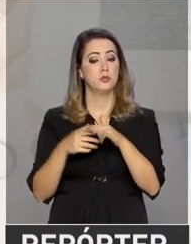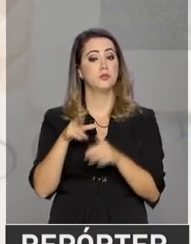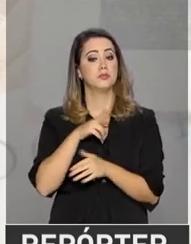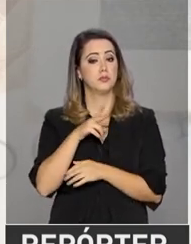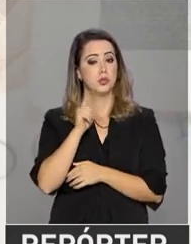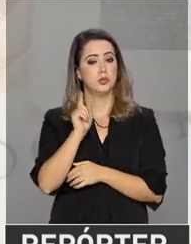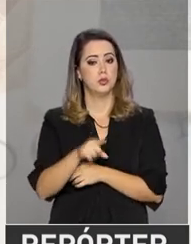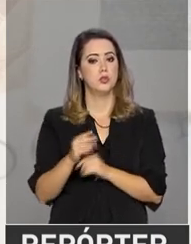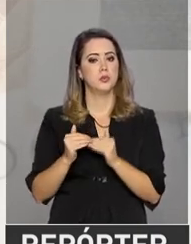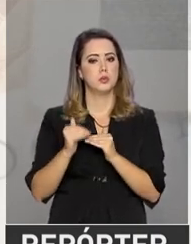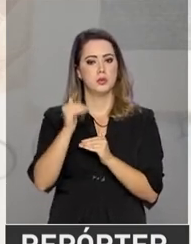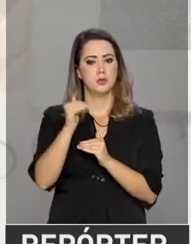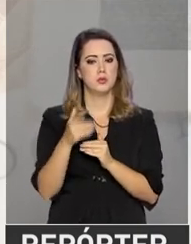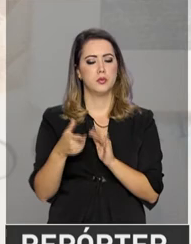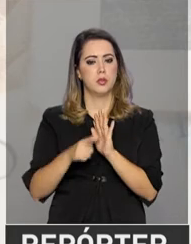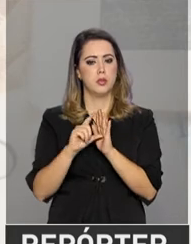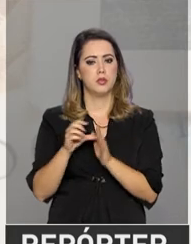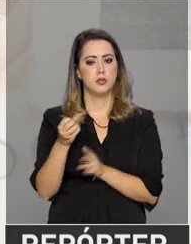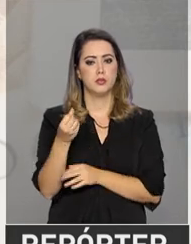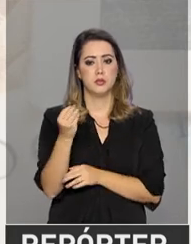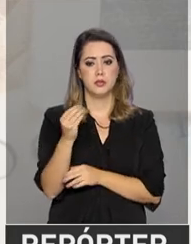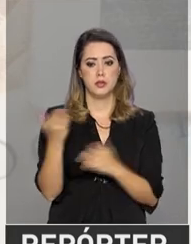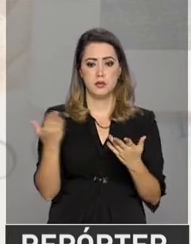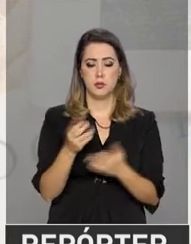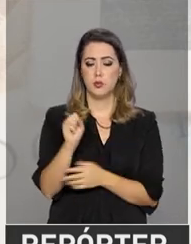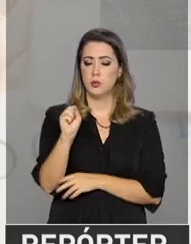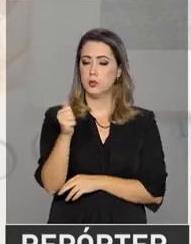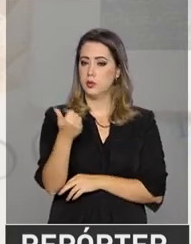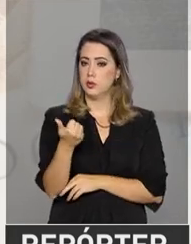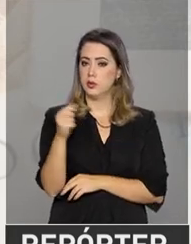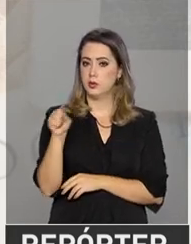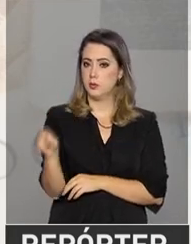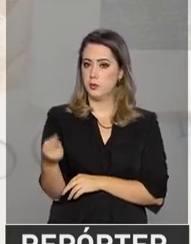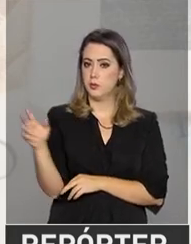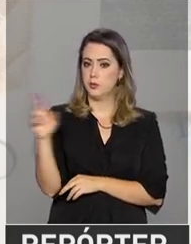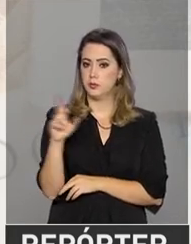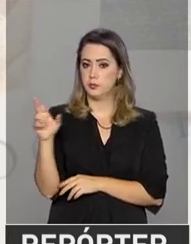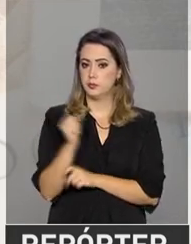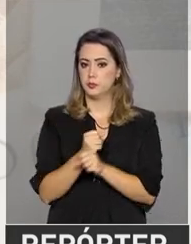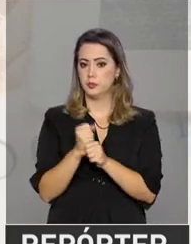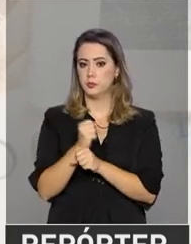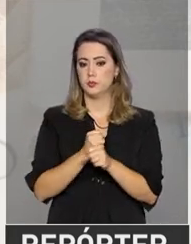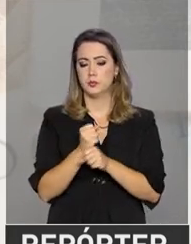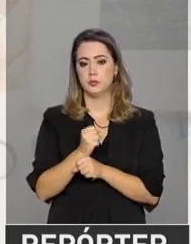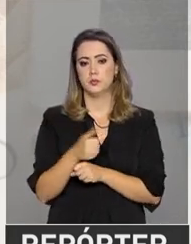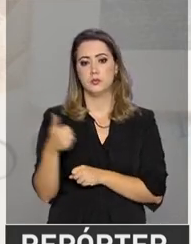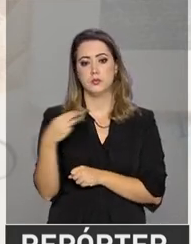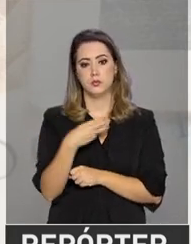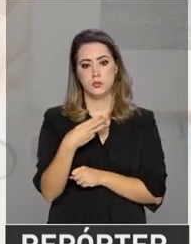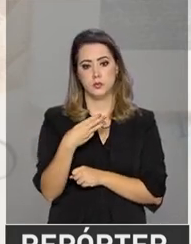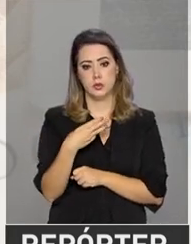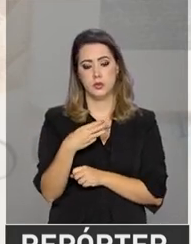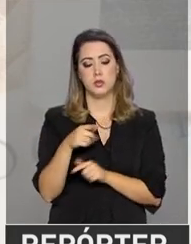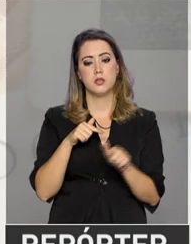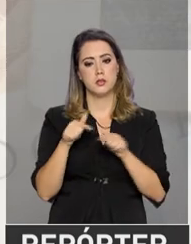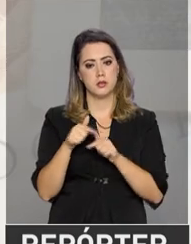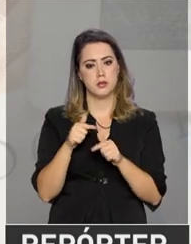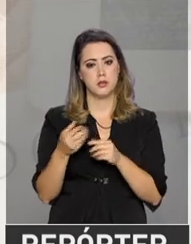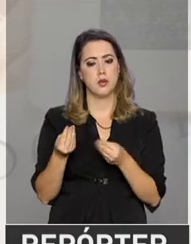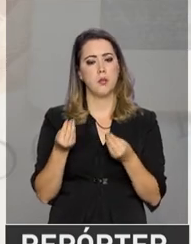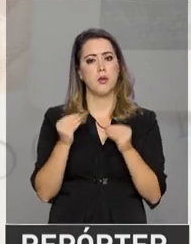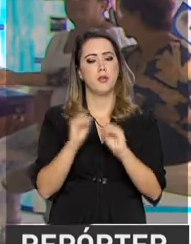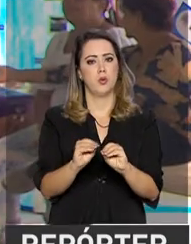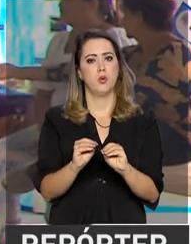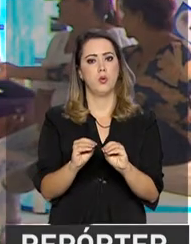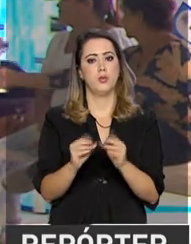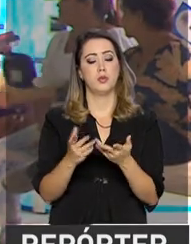aumenta passando de 60 mil para 81 mil reais por ano 13 atividades foram incluídas na lista